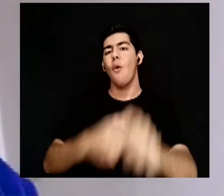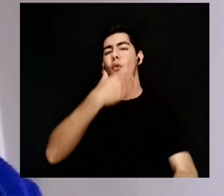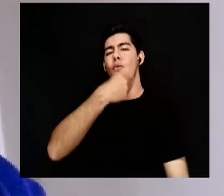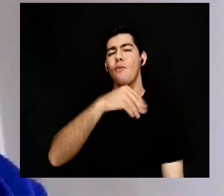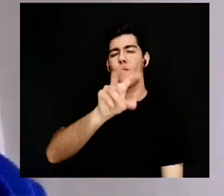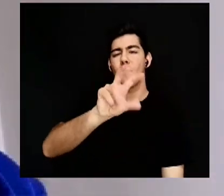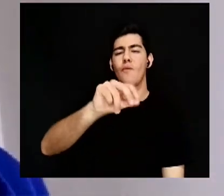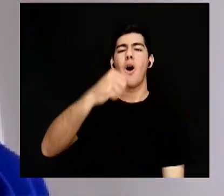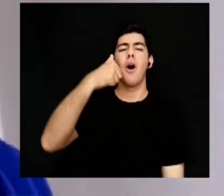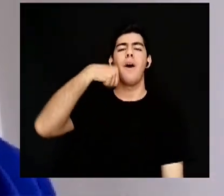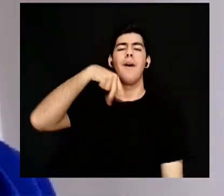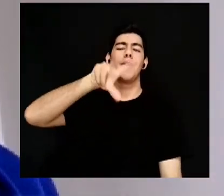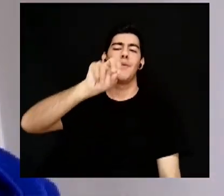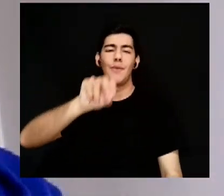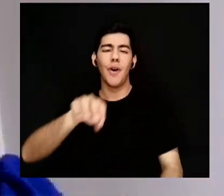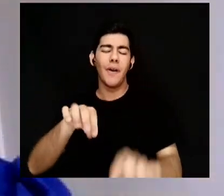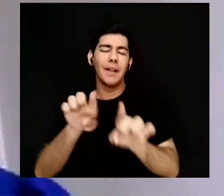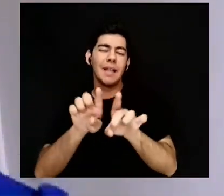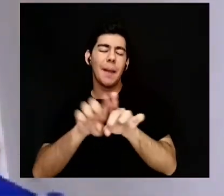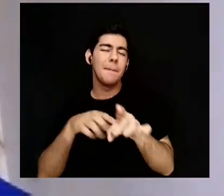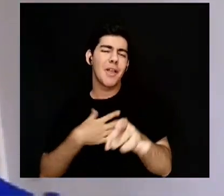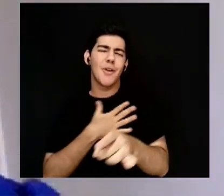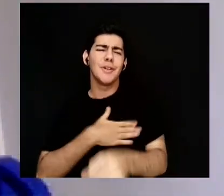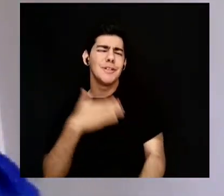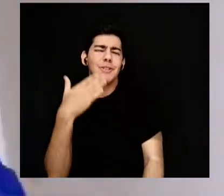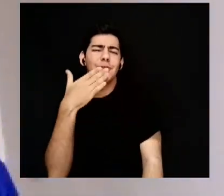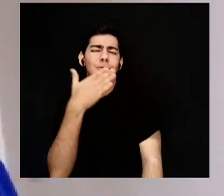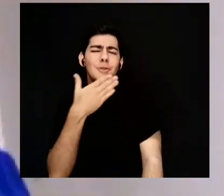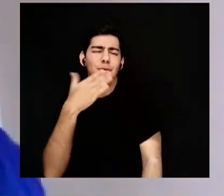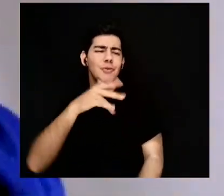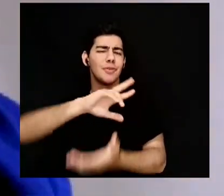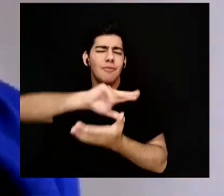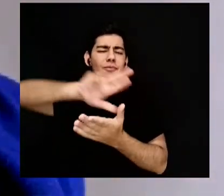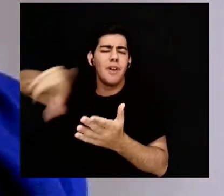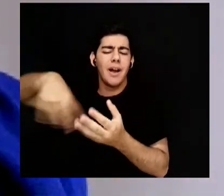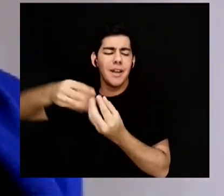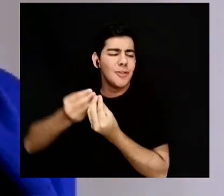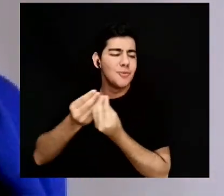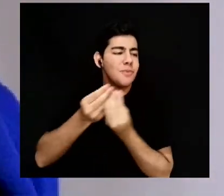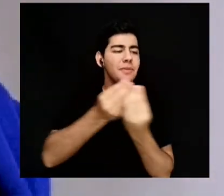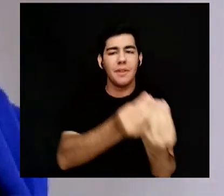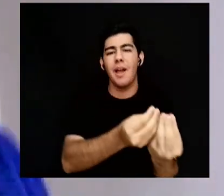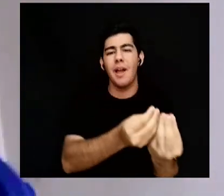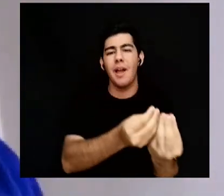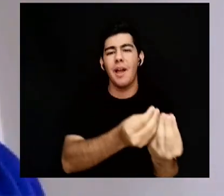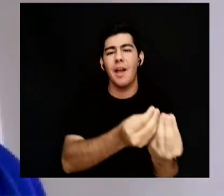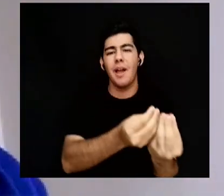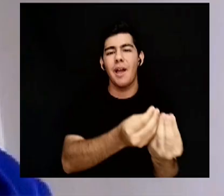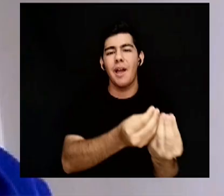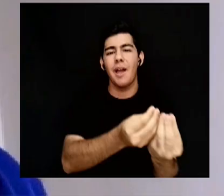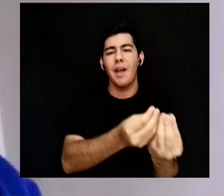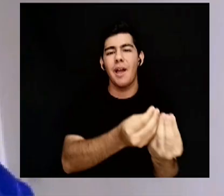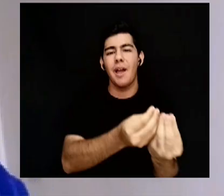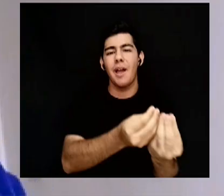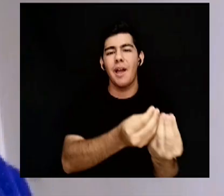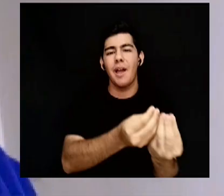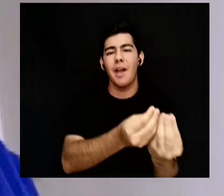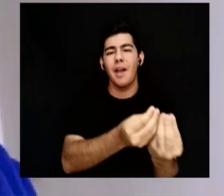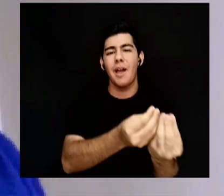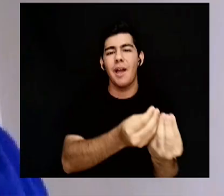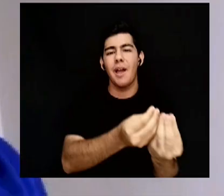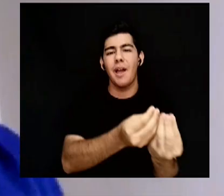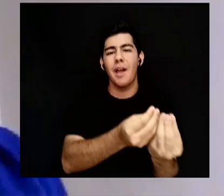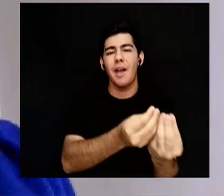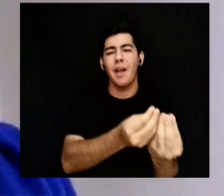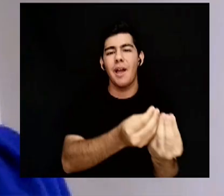agradar as crianças com docinho, com chocolatezinho. É uma mudança cultural mesmo, tá, sabe?